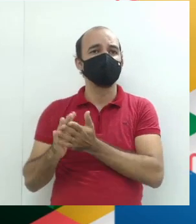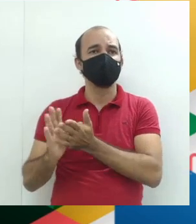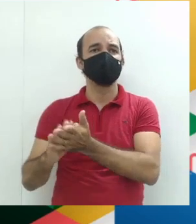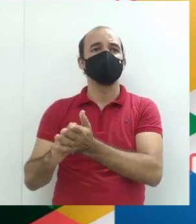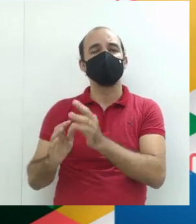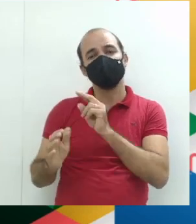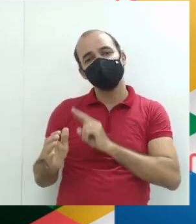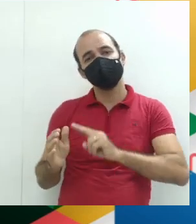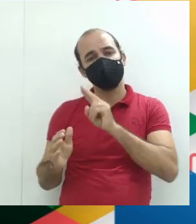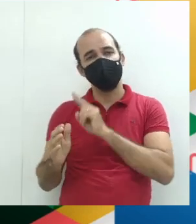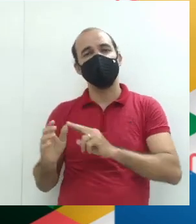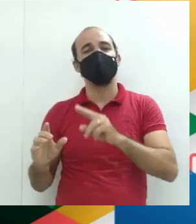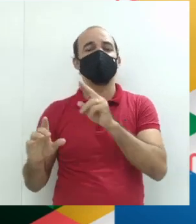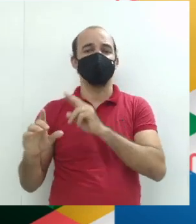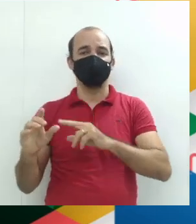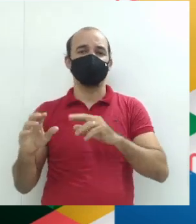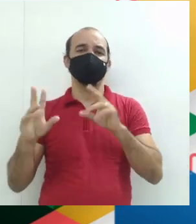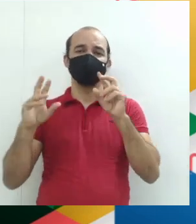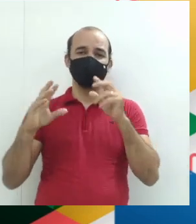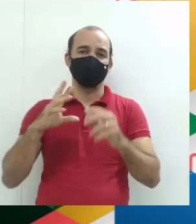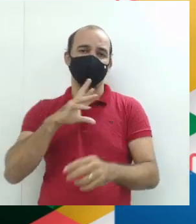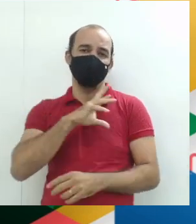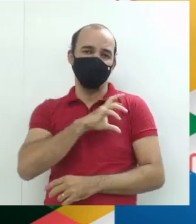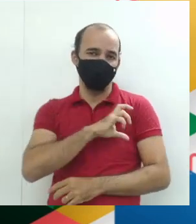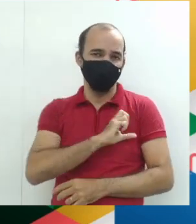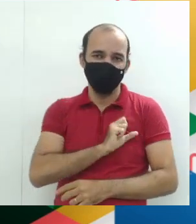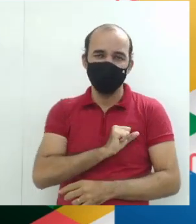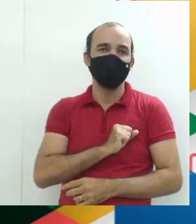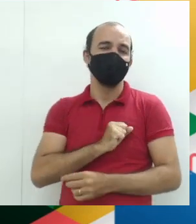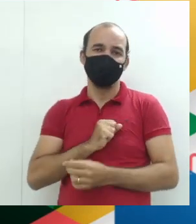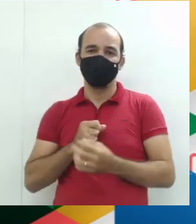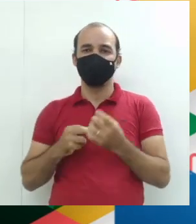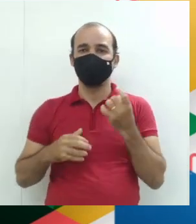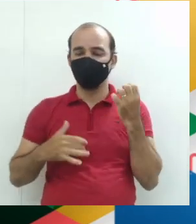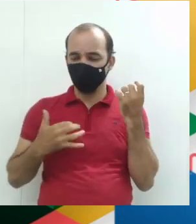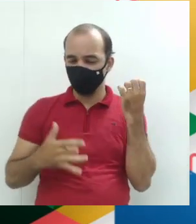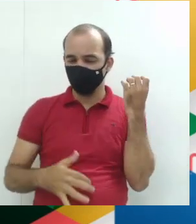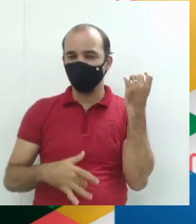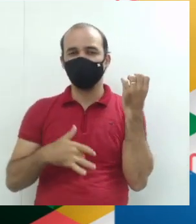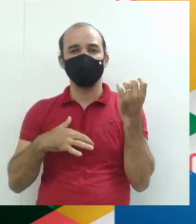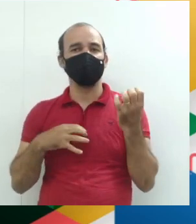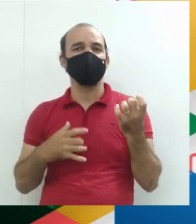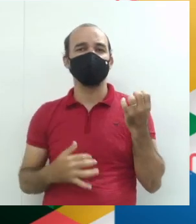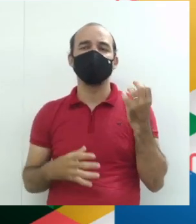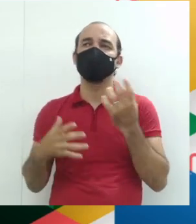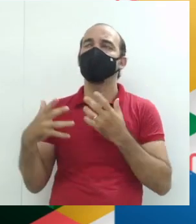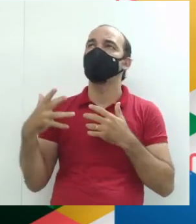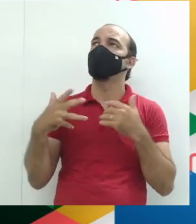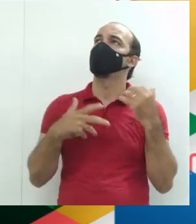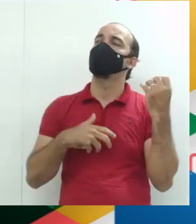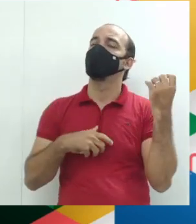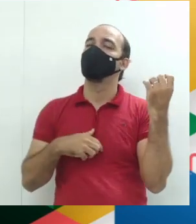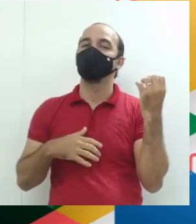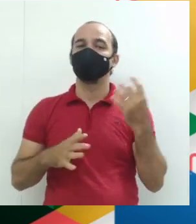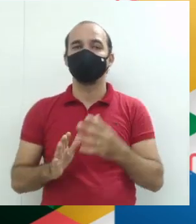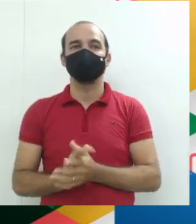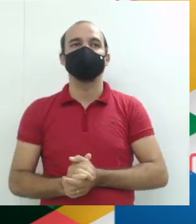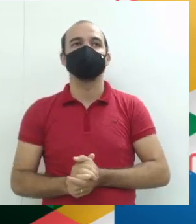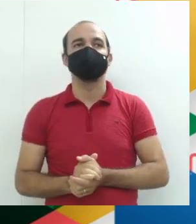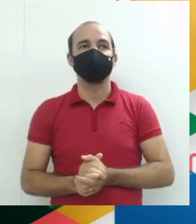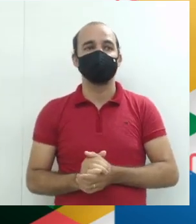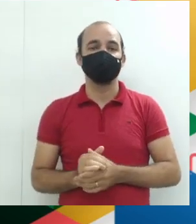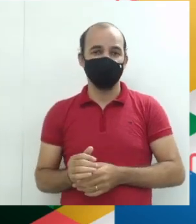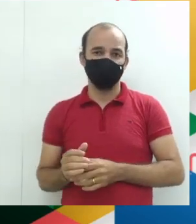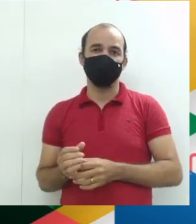românticas, sem muitos instrumentos de percussão, mas com mais instrumentos de corda. Então, olha só, com a era do